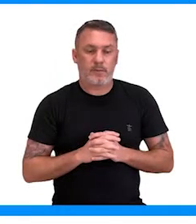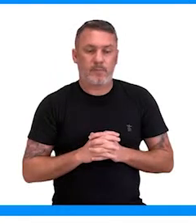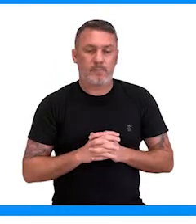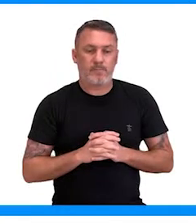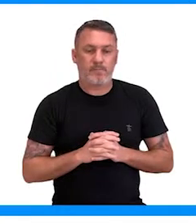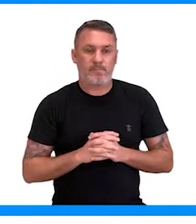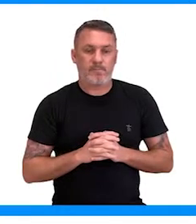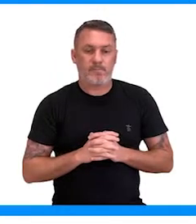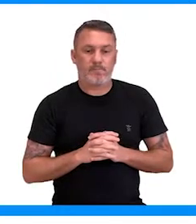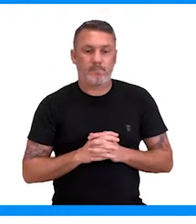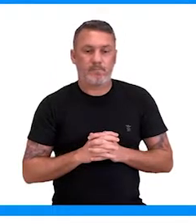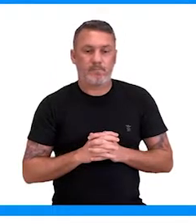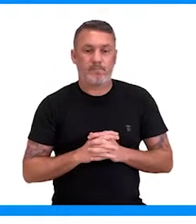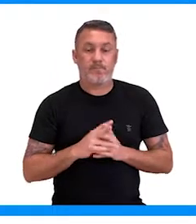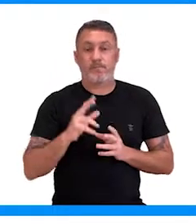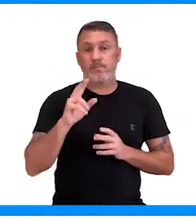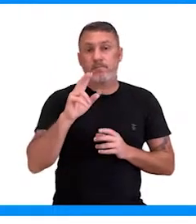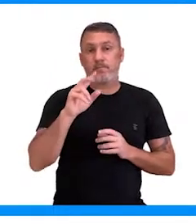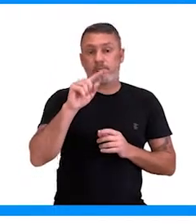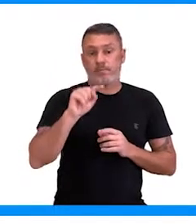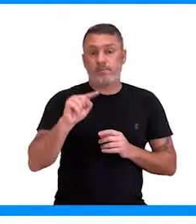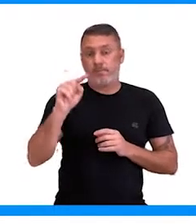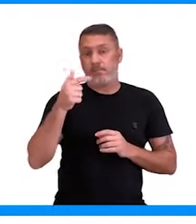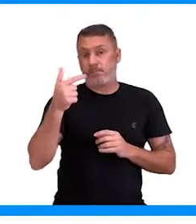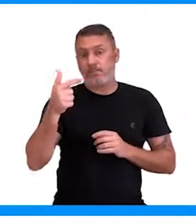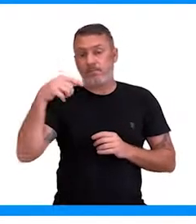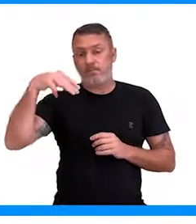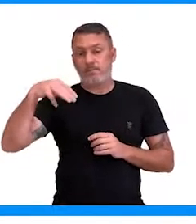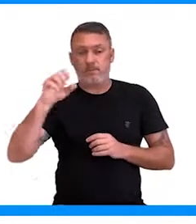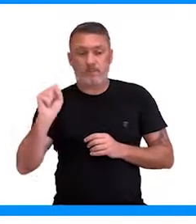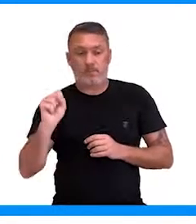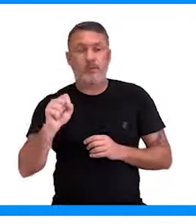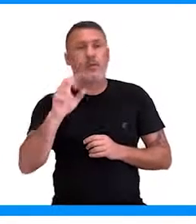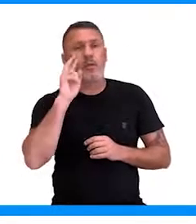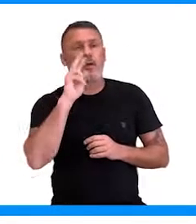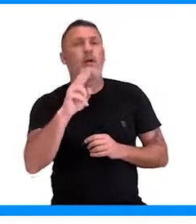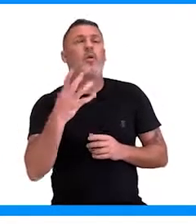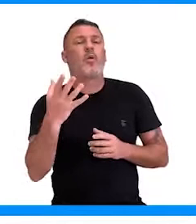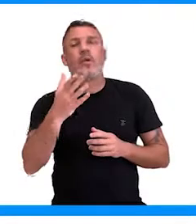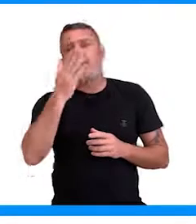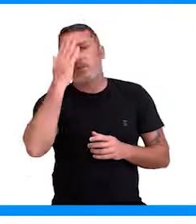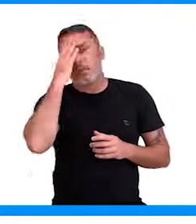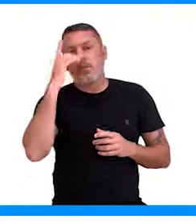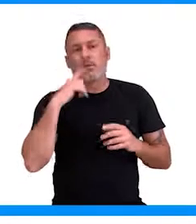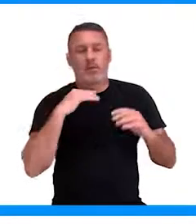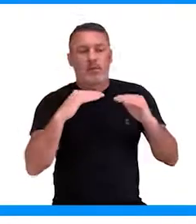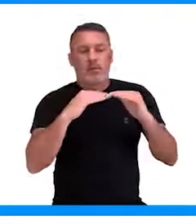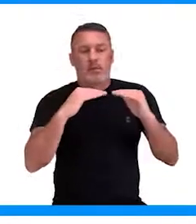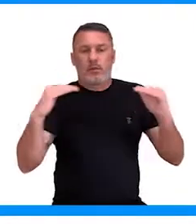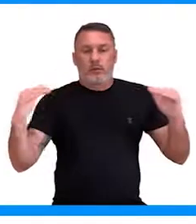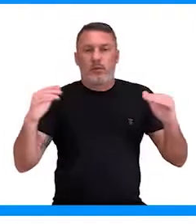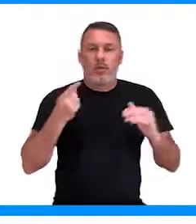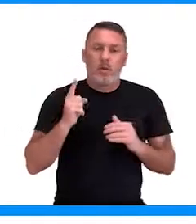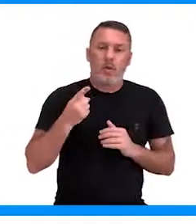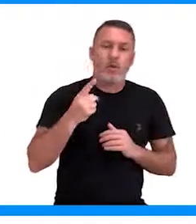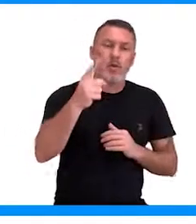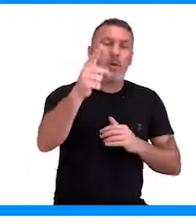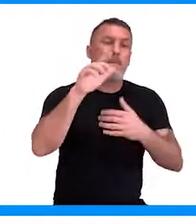raiz de 2 metros por segundo. E agora? Determine o alcance horizontal máximo, né?